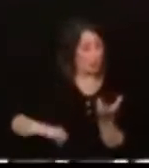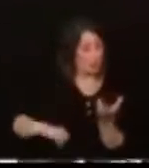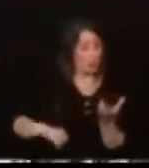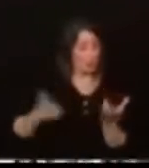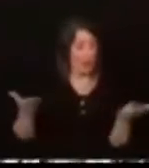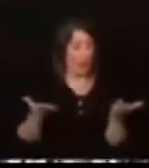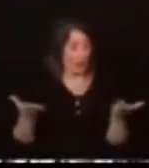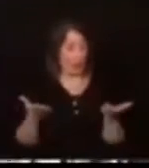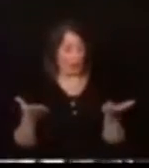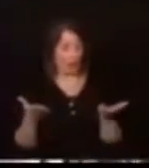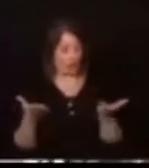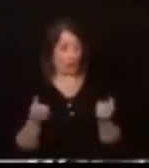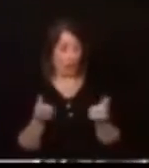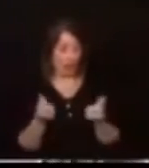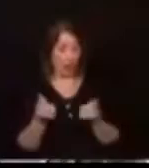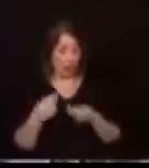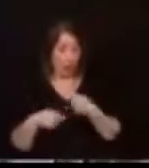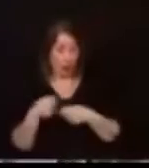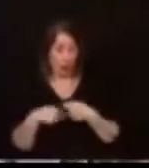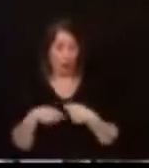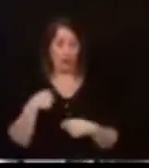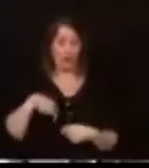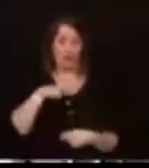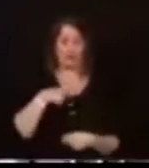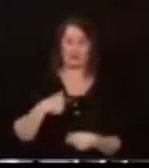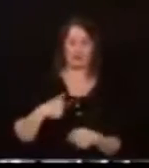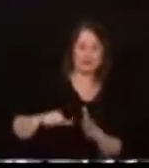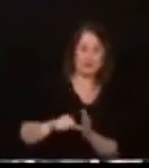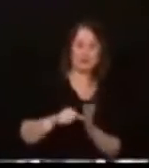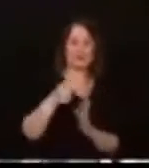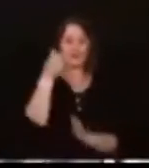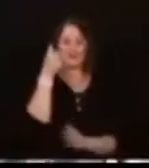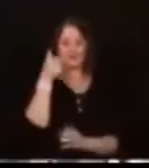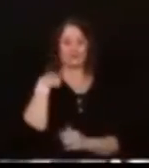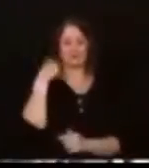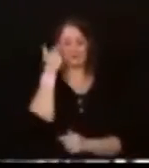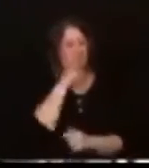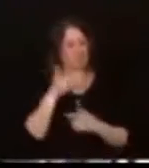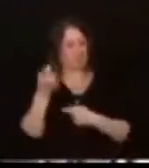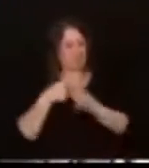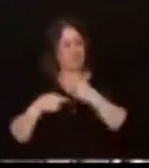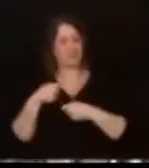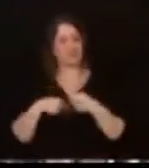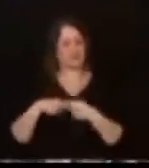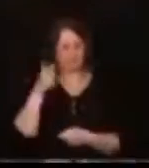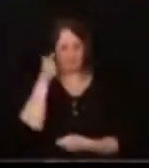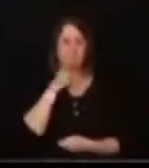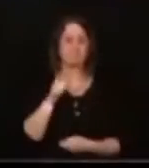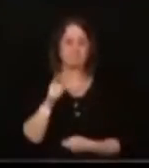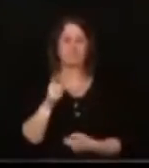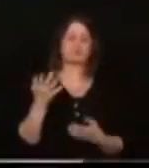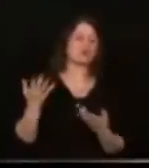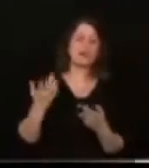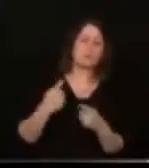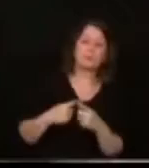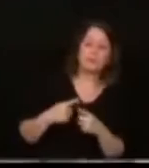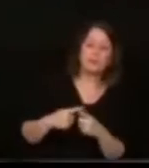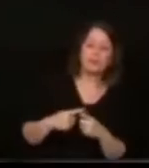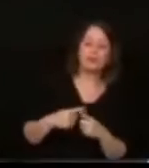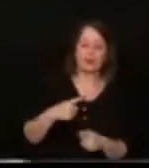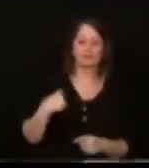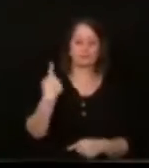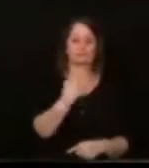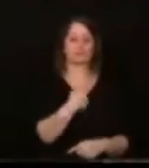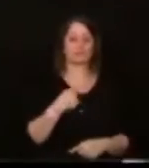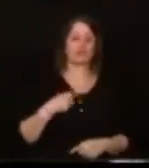nessa questão econômica, e somos os primeiros a sair dessa situação. Porque nós demos